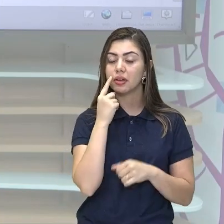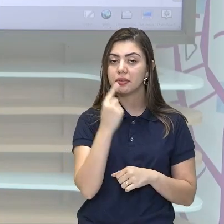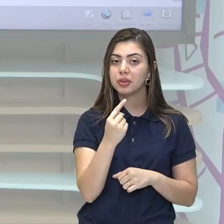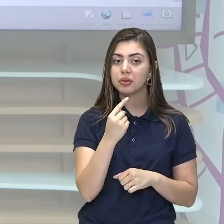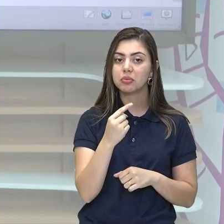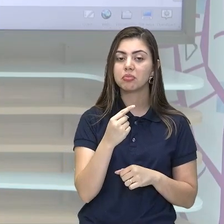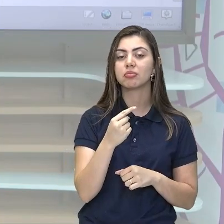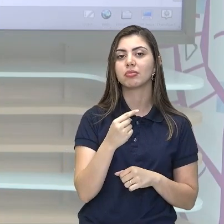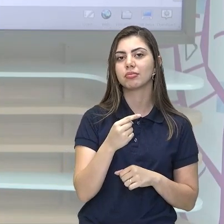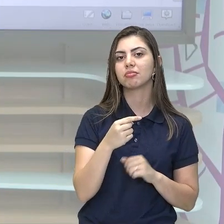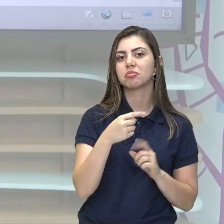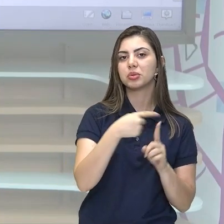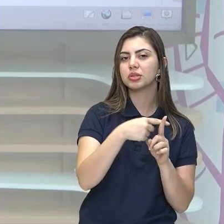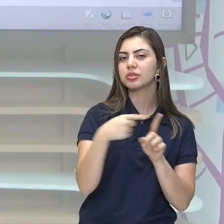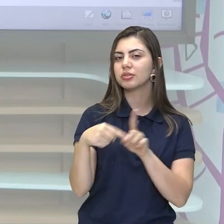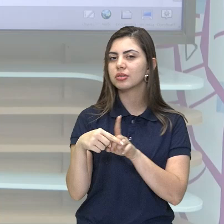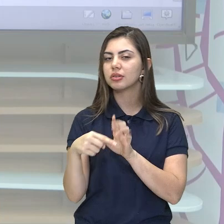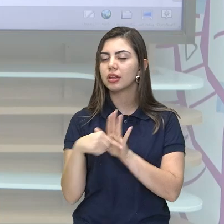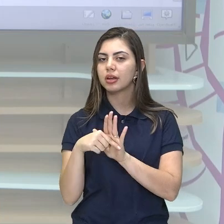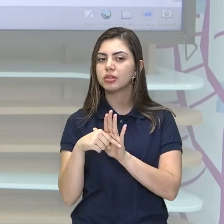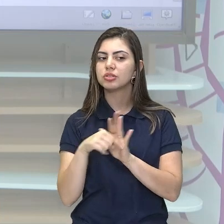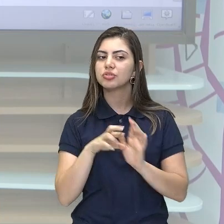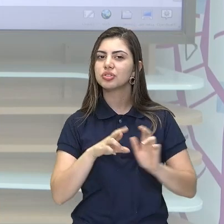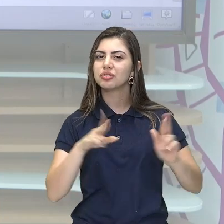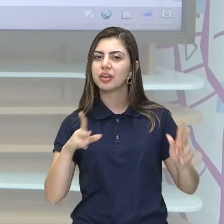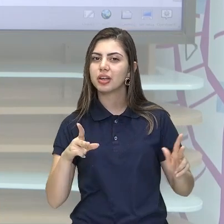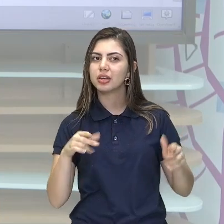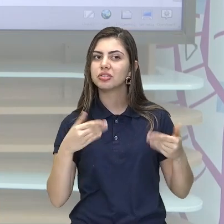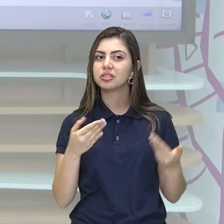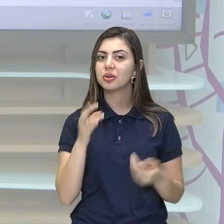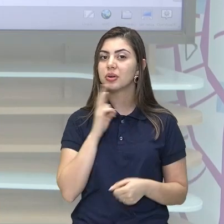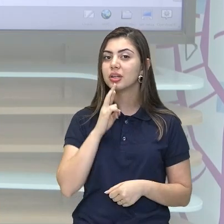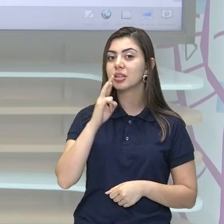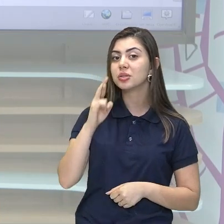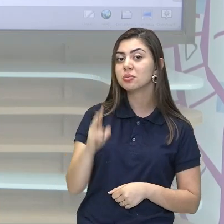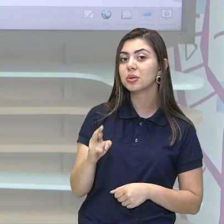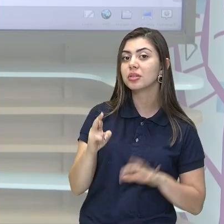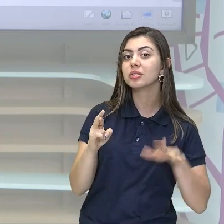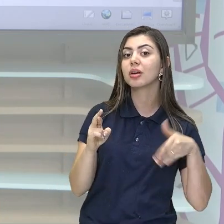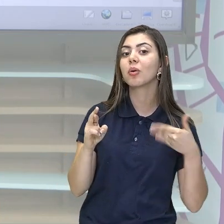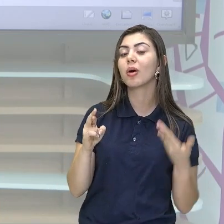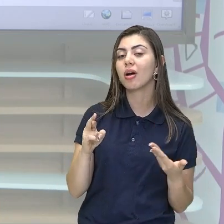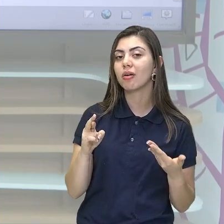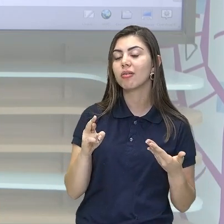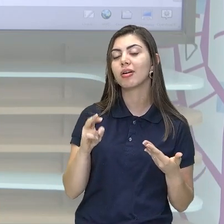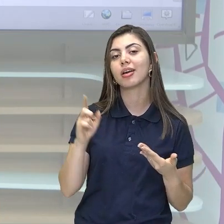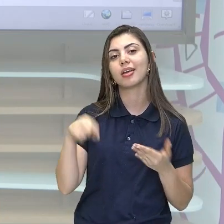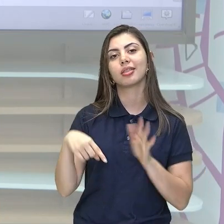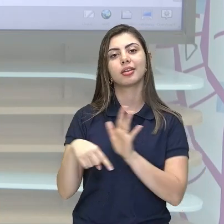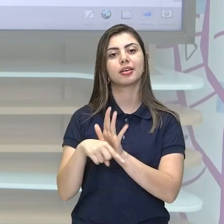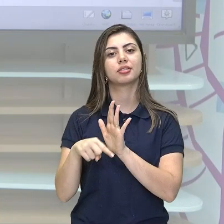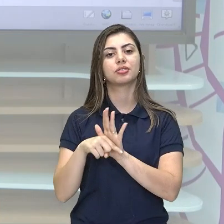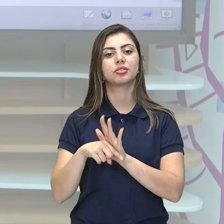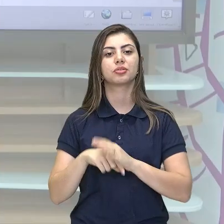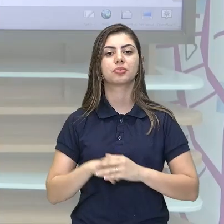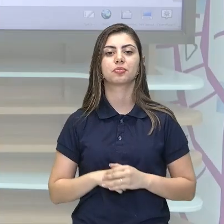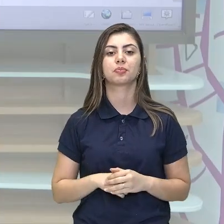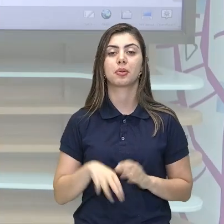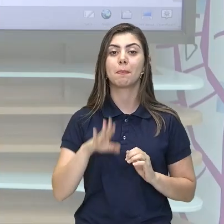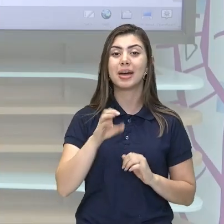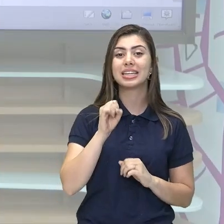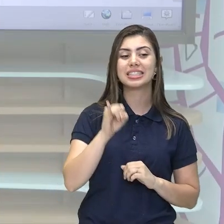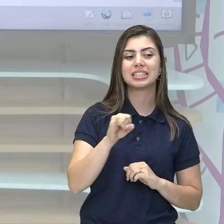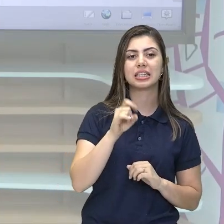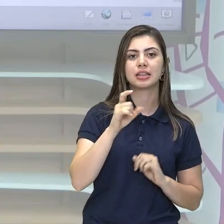um é positivo e outro é negativo, sinais diferentes. Se são sinais diferentes, né? Então, meu resultado dá negativo. Se são